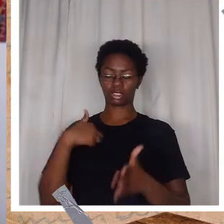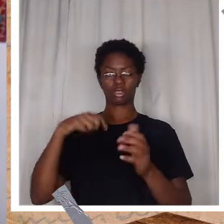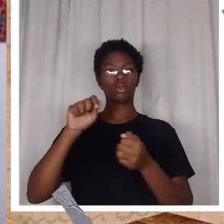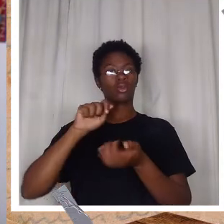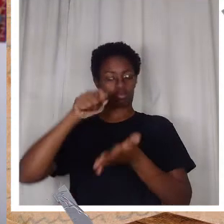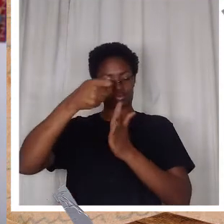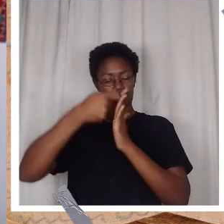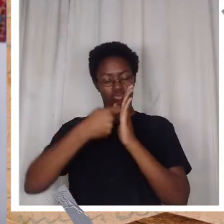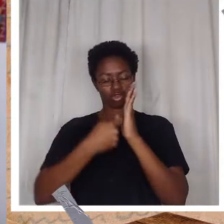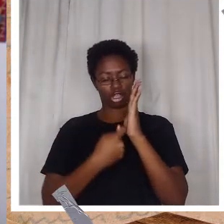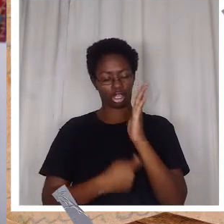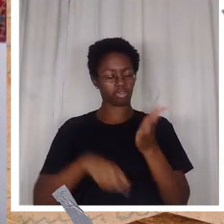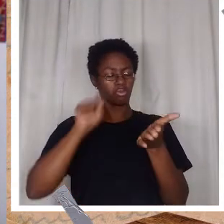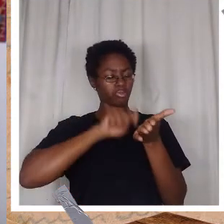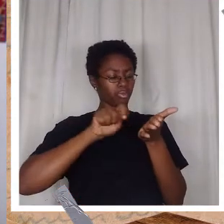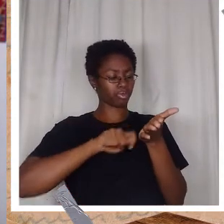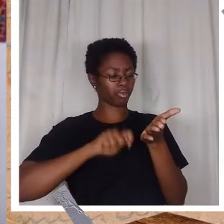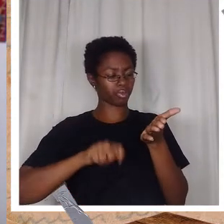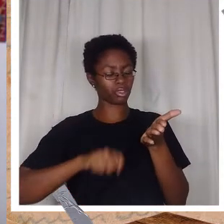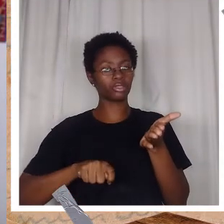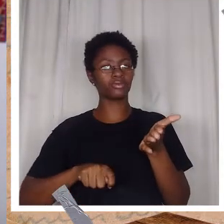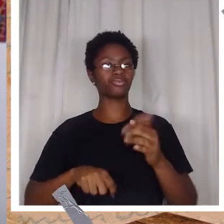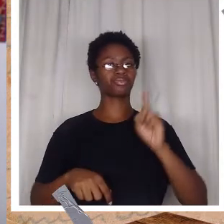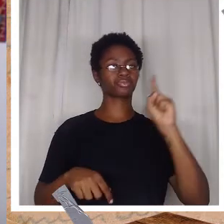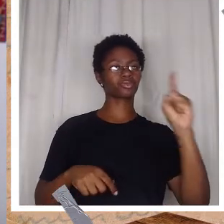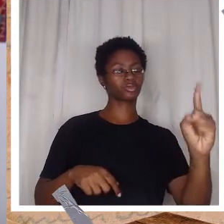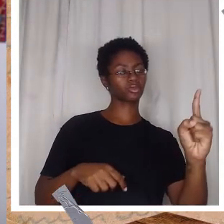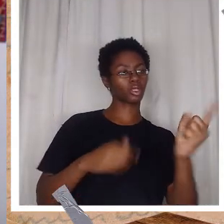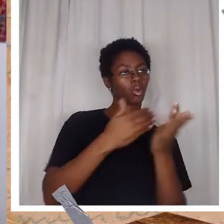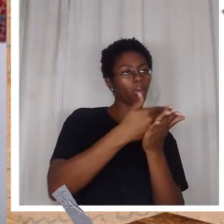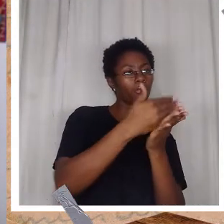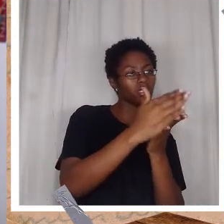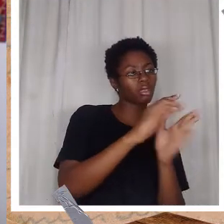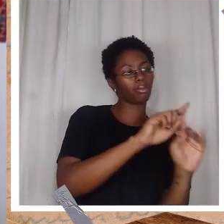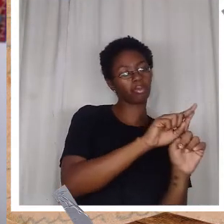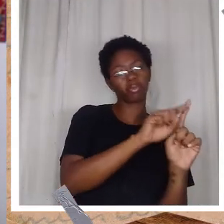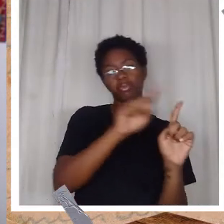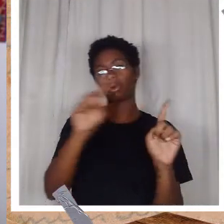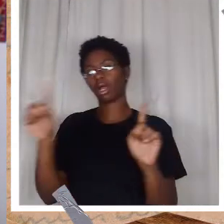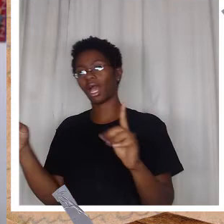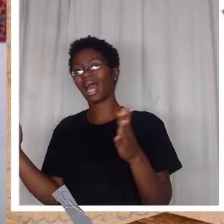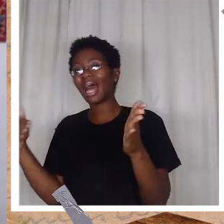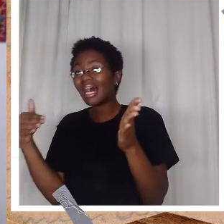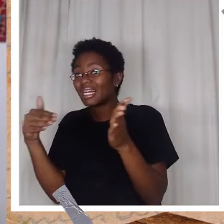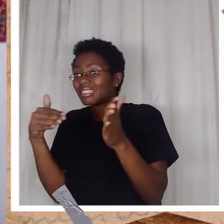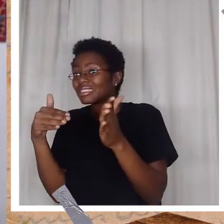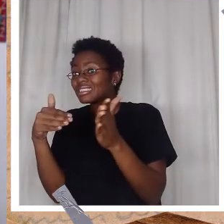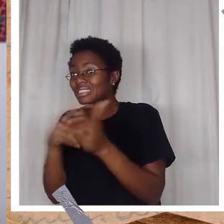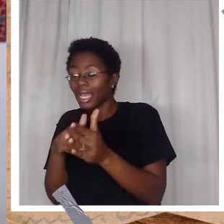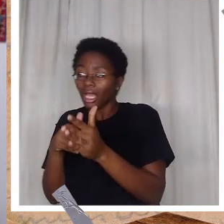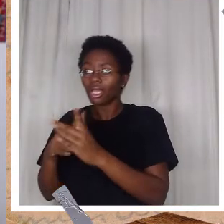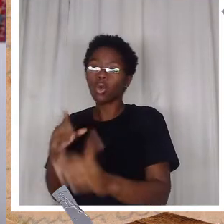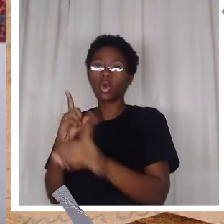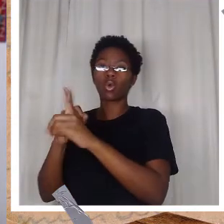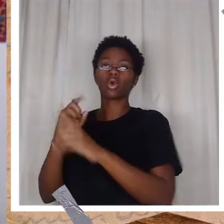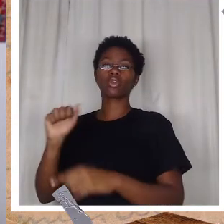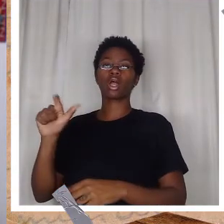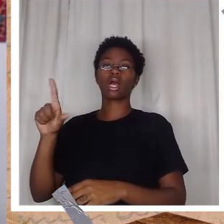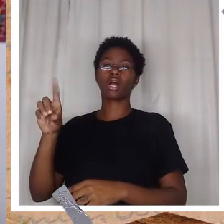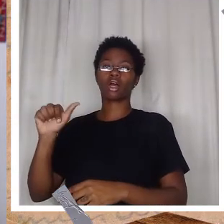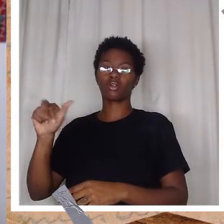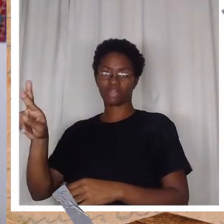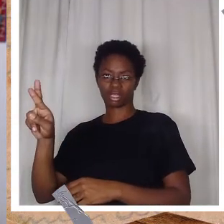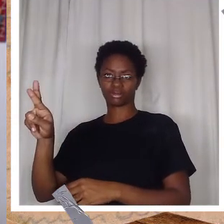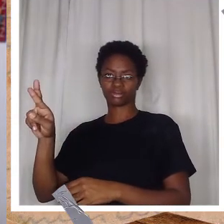no meu roteiro, que ele ia até o momento em que ela era descoberta pelo Audálio. Porque